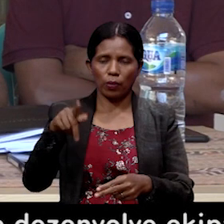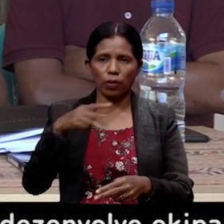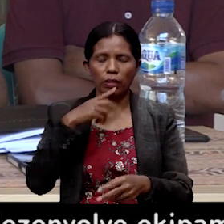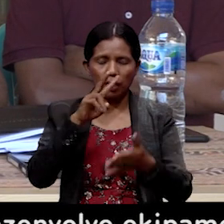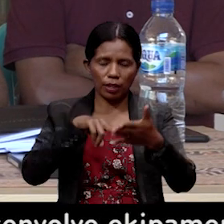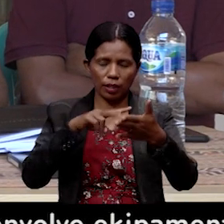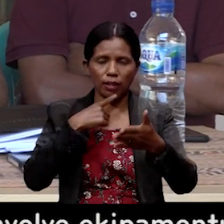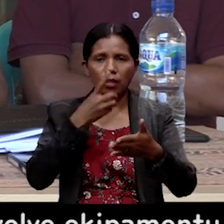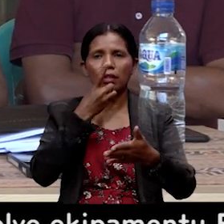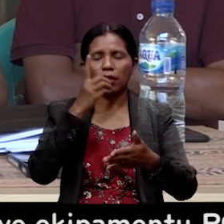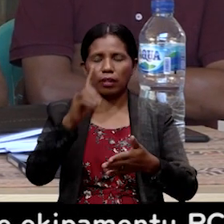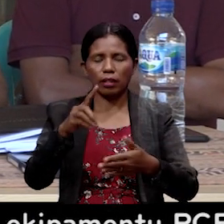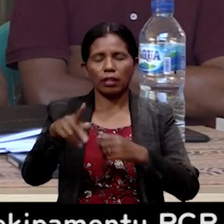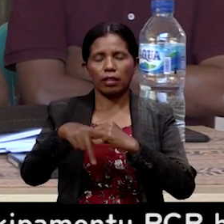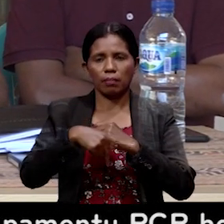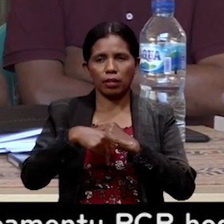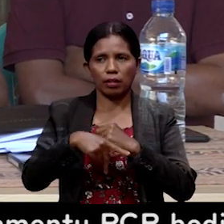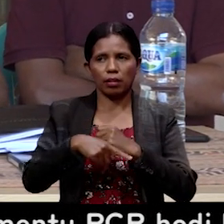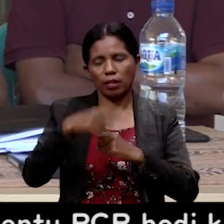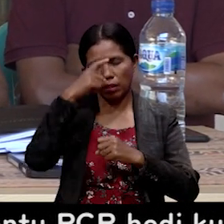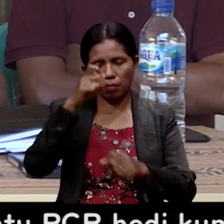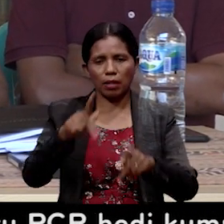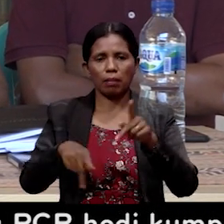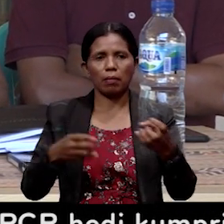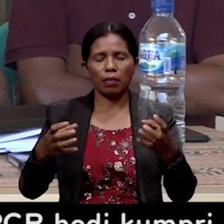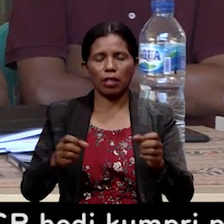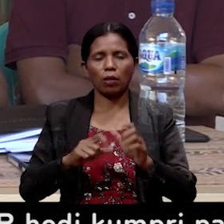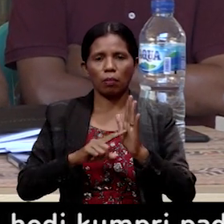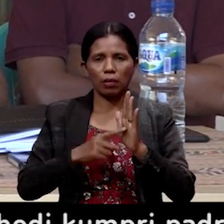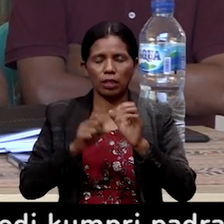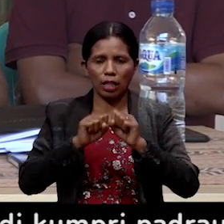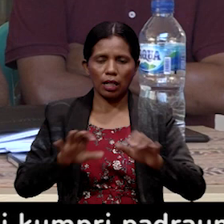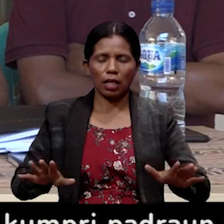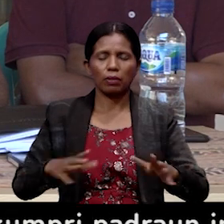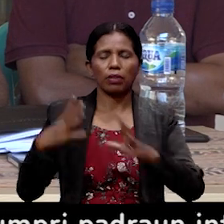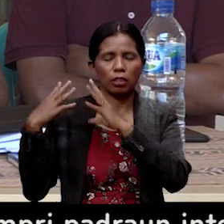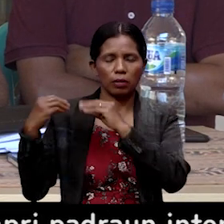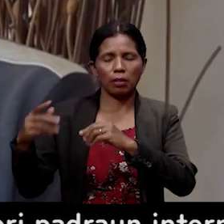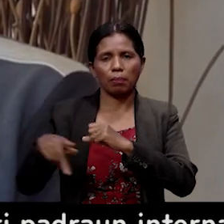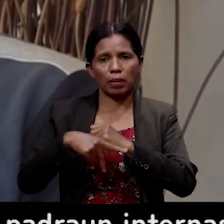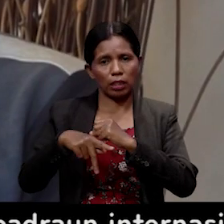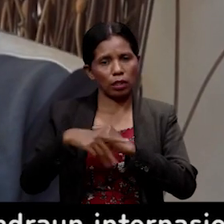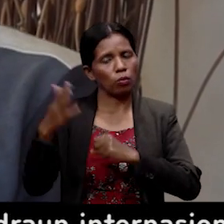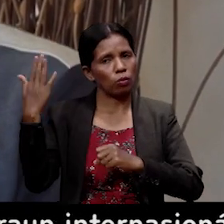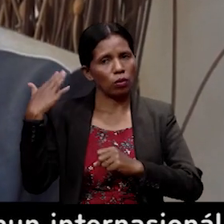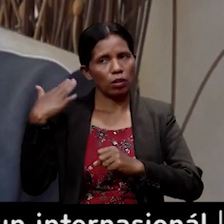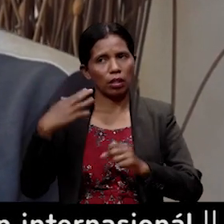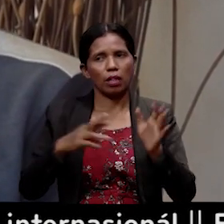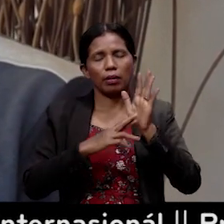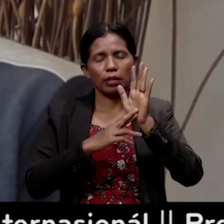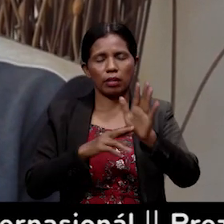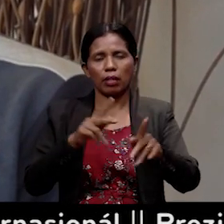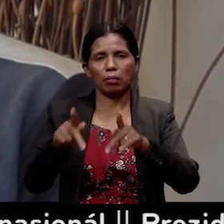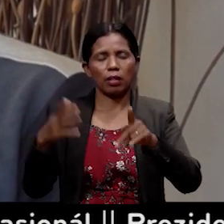ne declara Patifor existe tamba ema barak hahu lakon esperança ba partido sira nebe durante ne representa povo